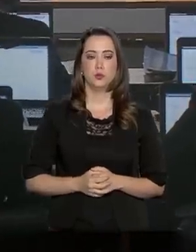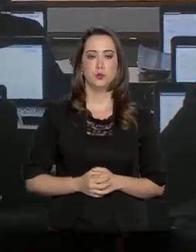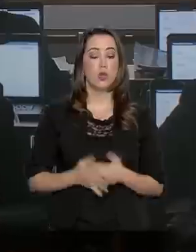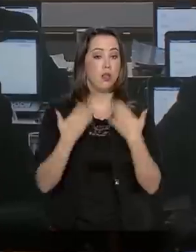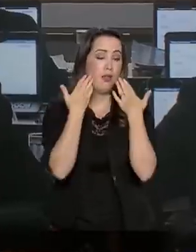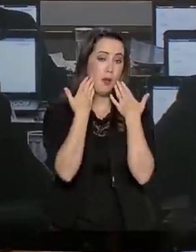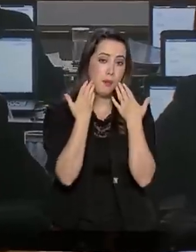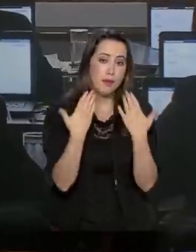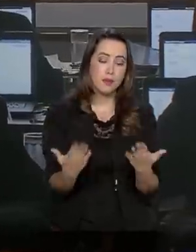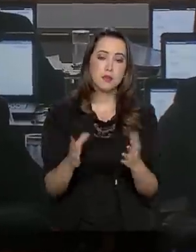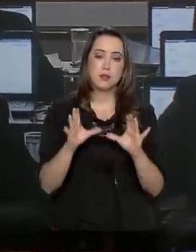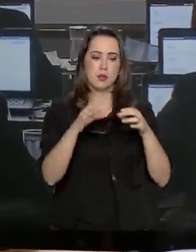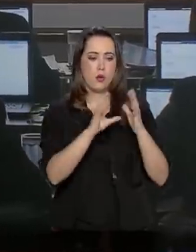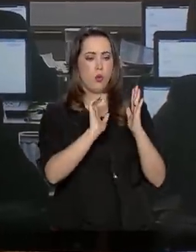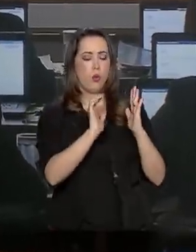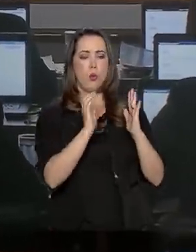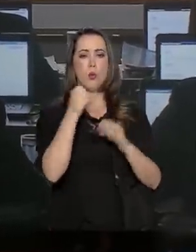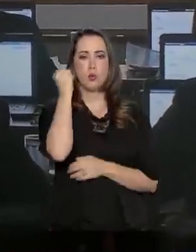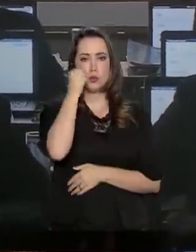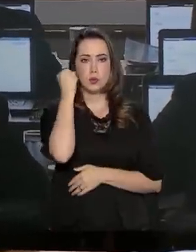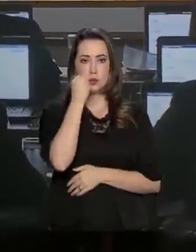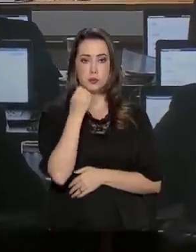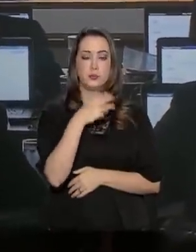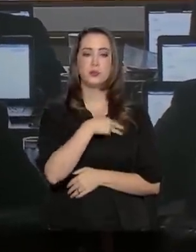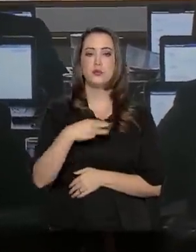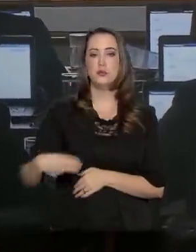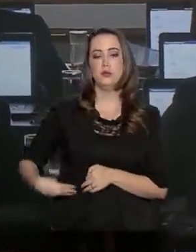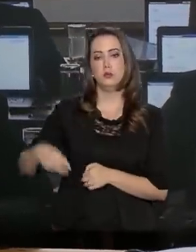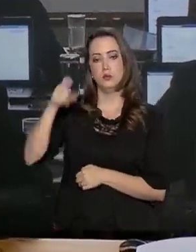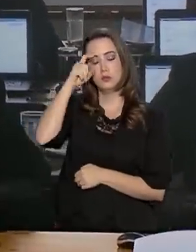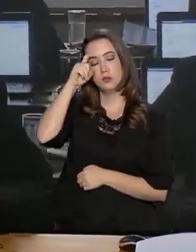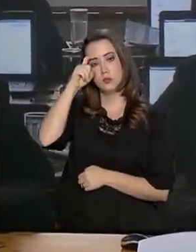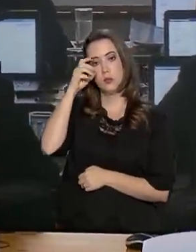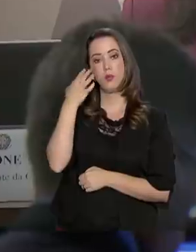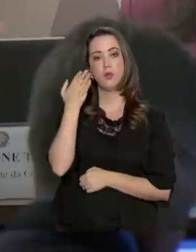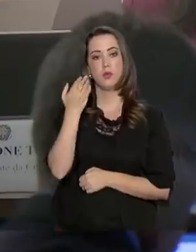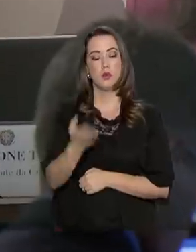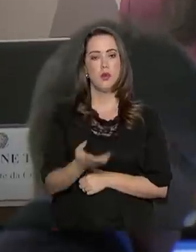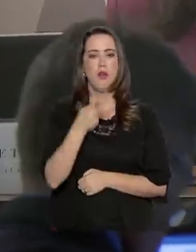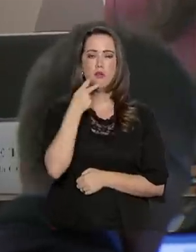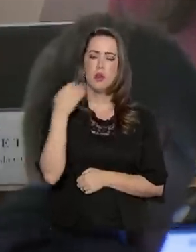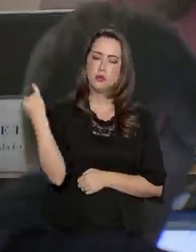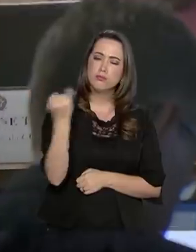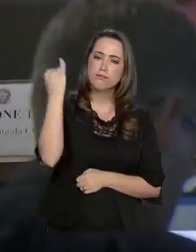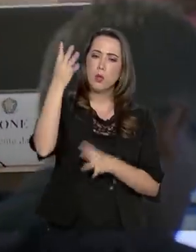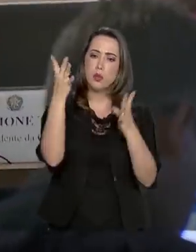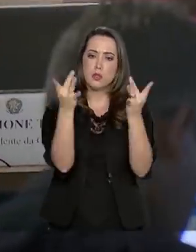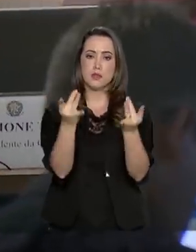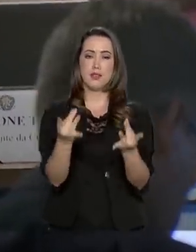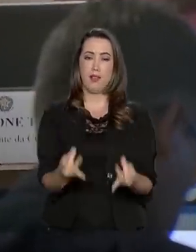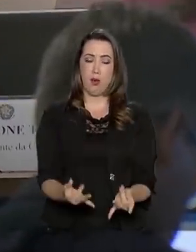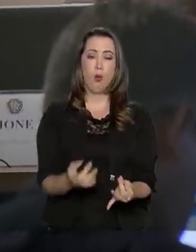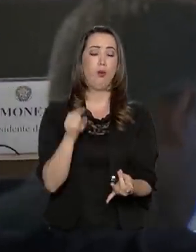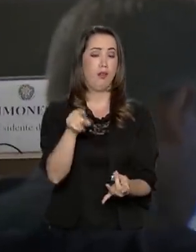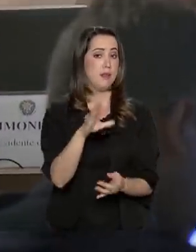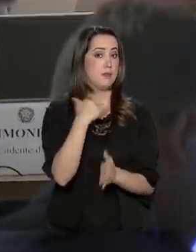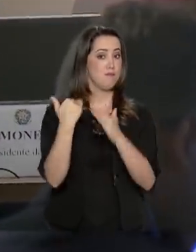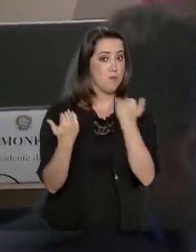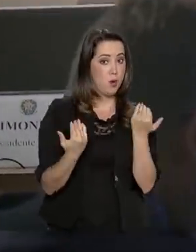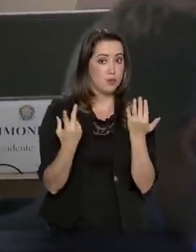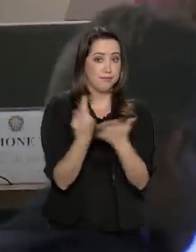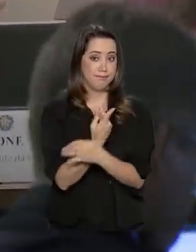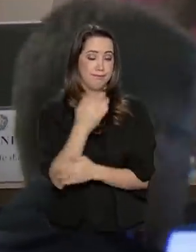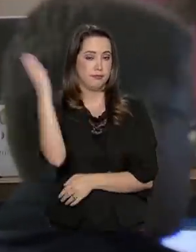Na apresentação aos senadores, o ministro da Justiça e Segurança Pública, Sérgio Moro, destacou que as mortes no país